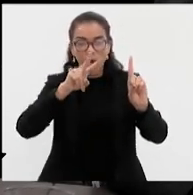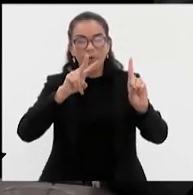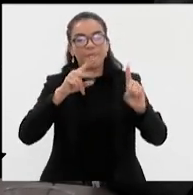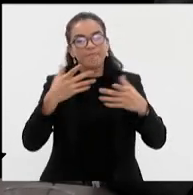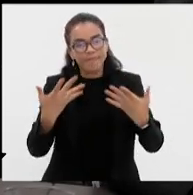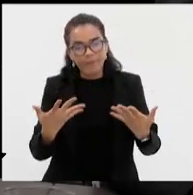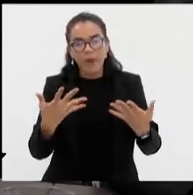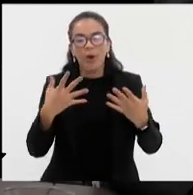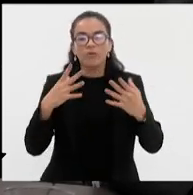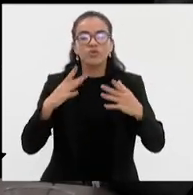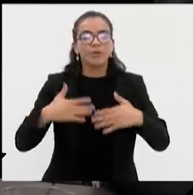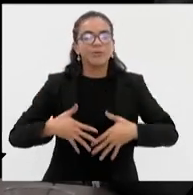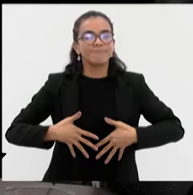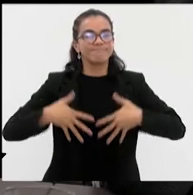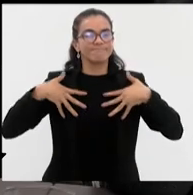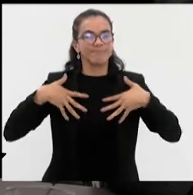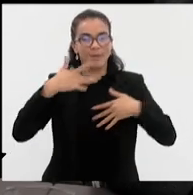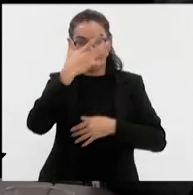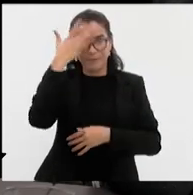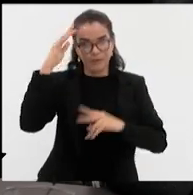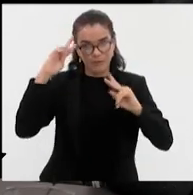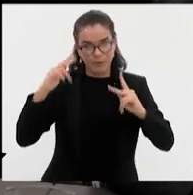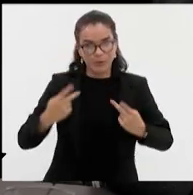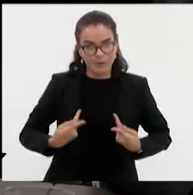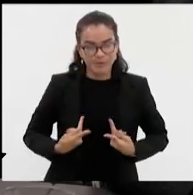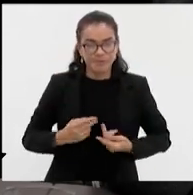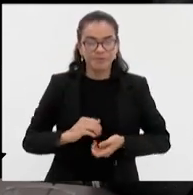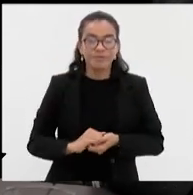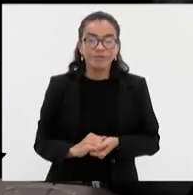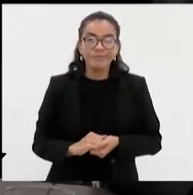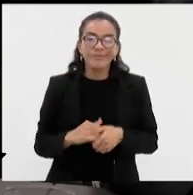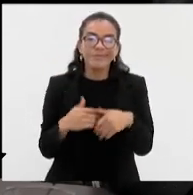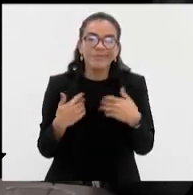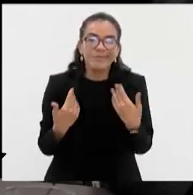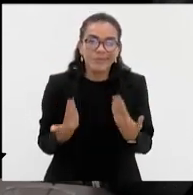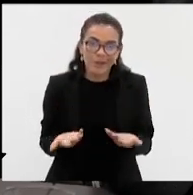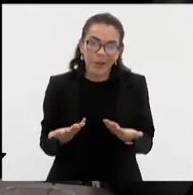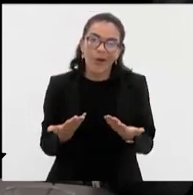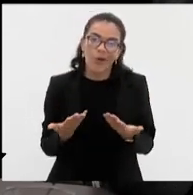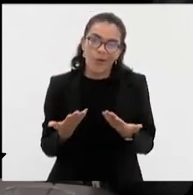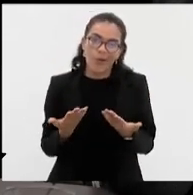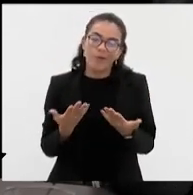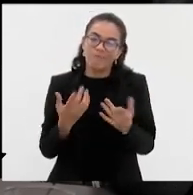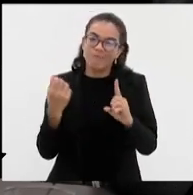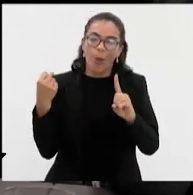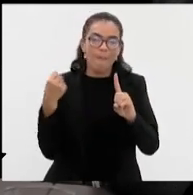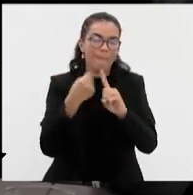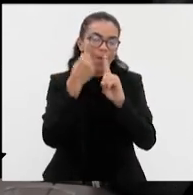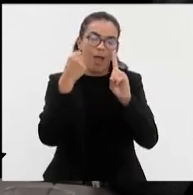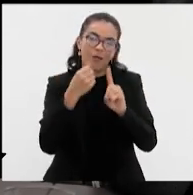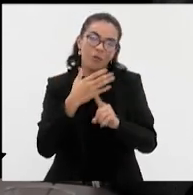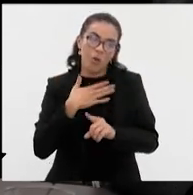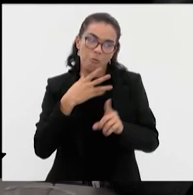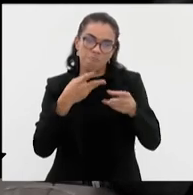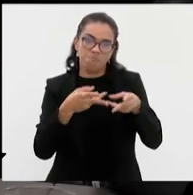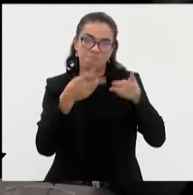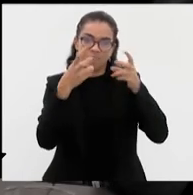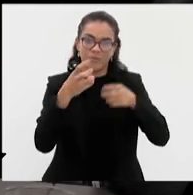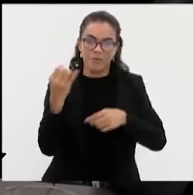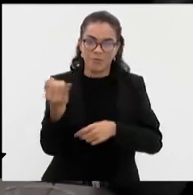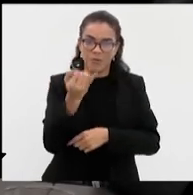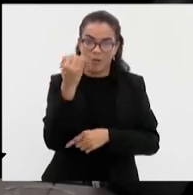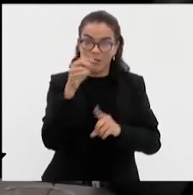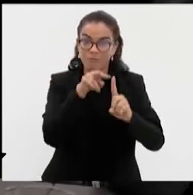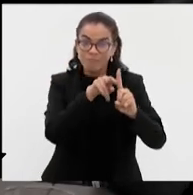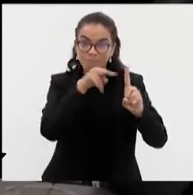negação da dignidade da pessoa humana. Então, esse é um marco que eu considero importante do ponto de